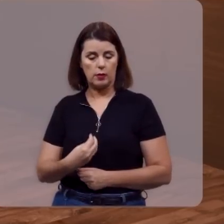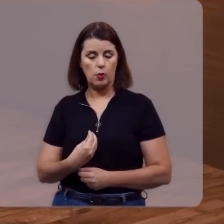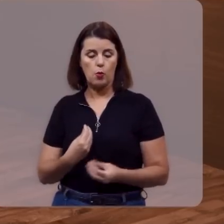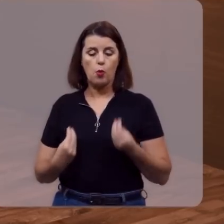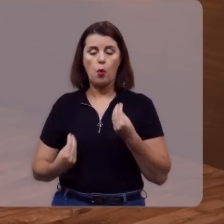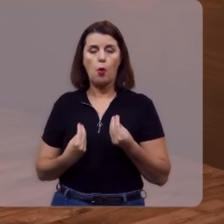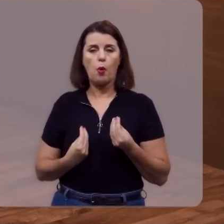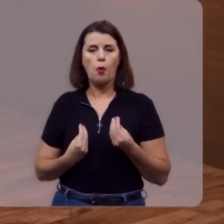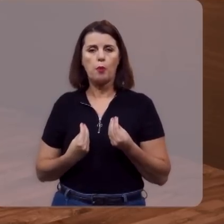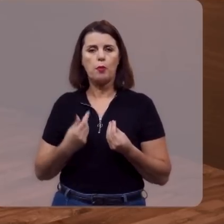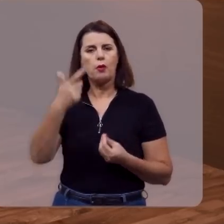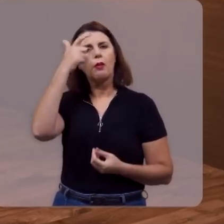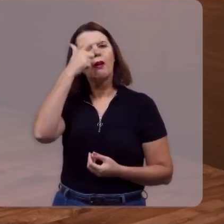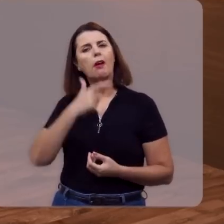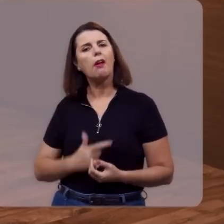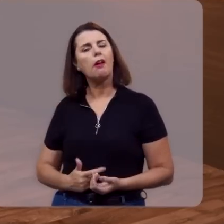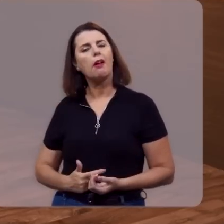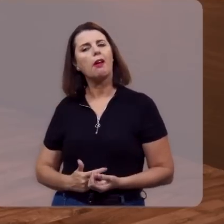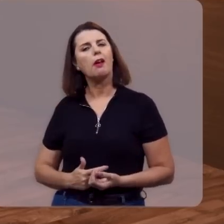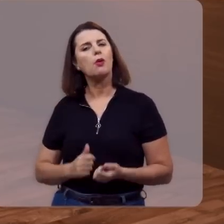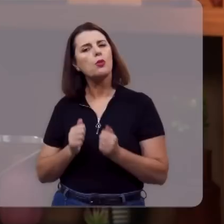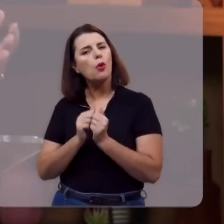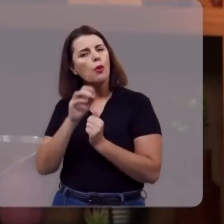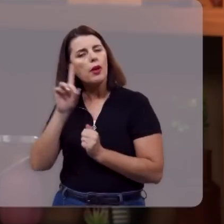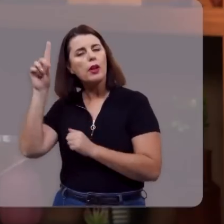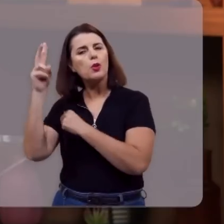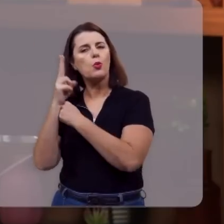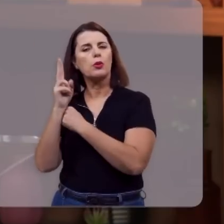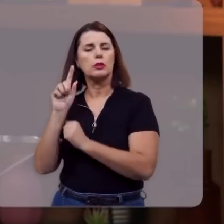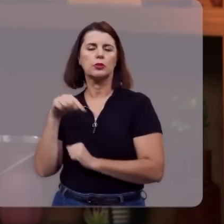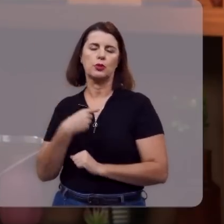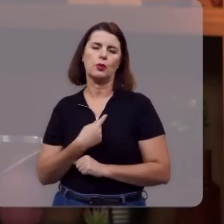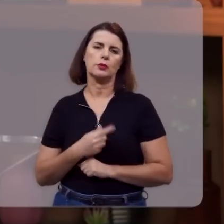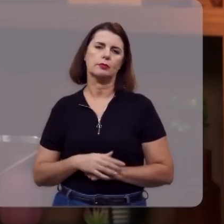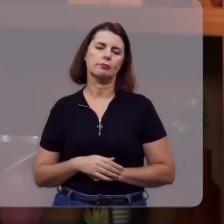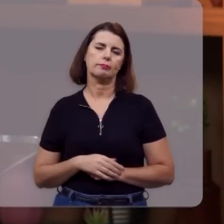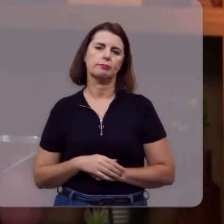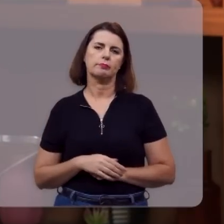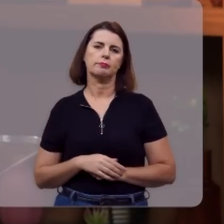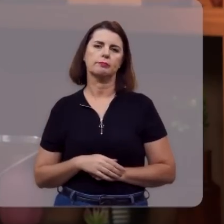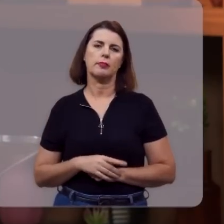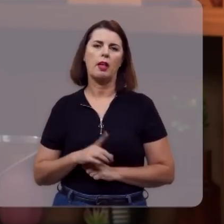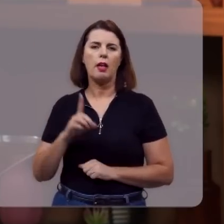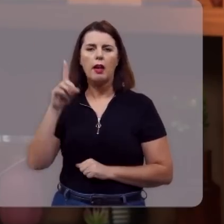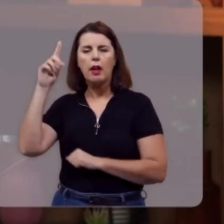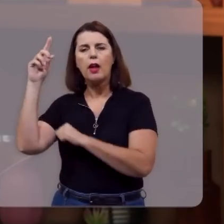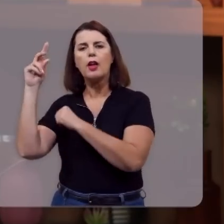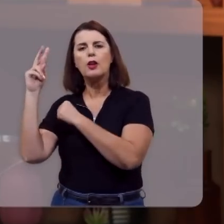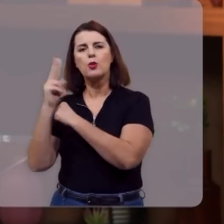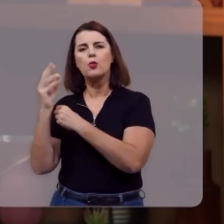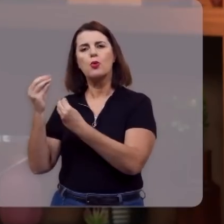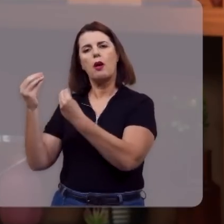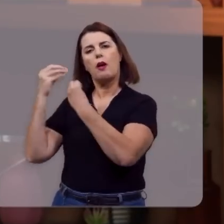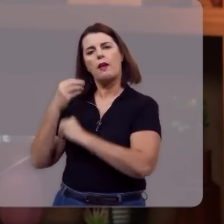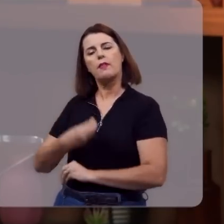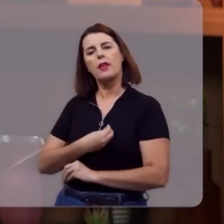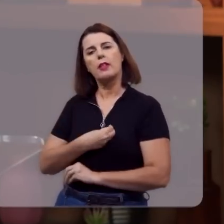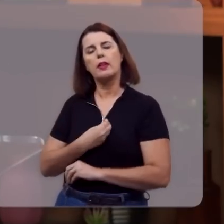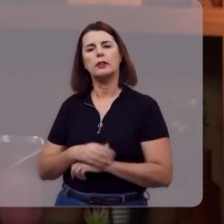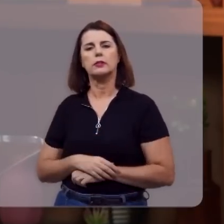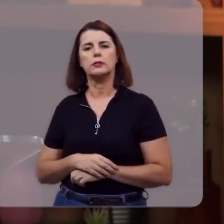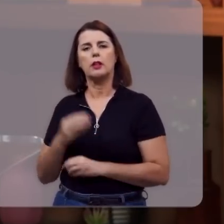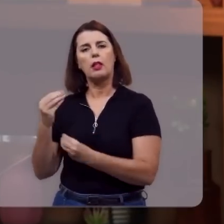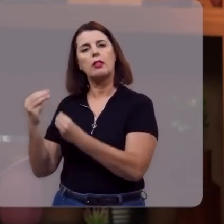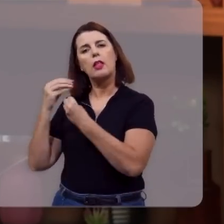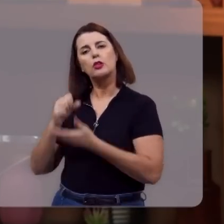movemos e existimos. Ele quem cuida de nós. Ele quem nos dá a vida.